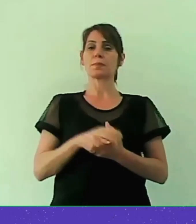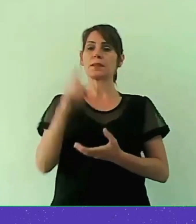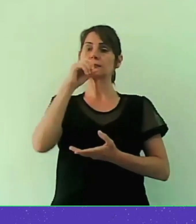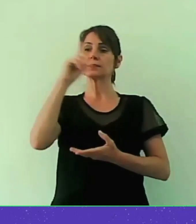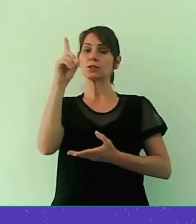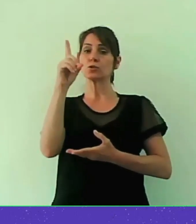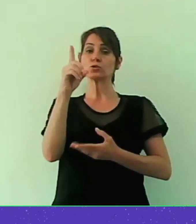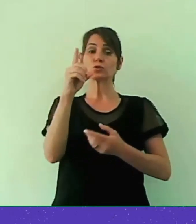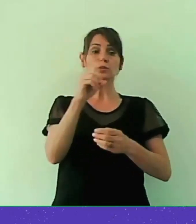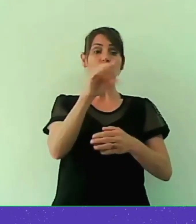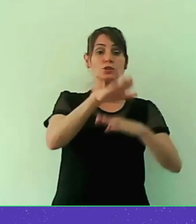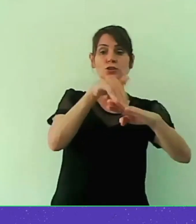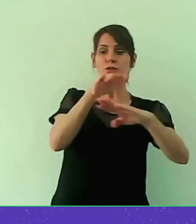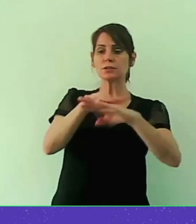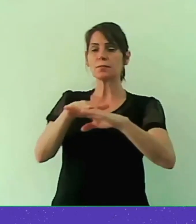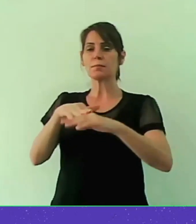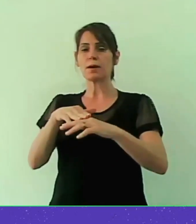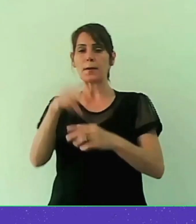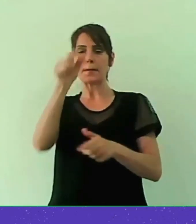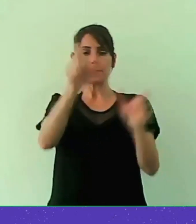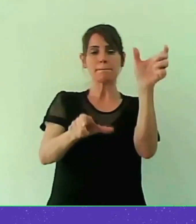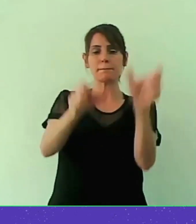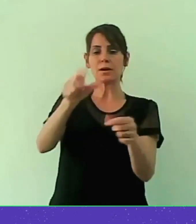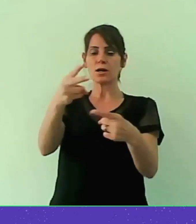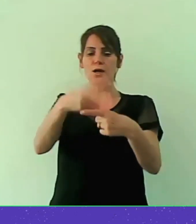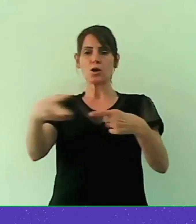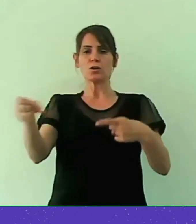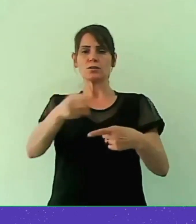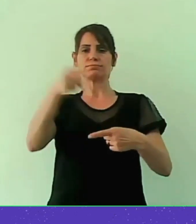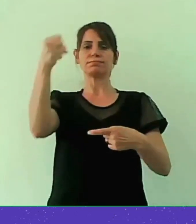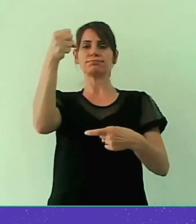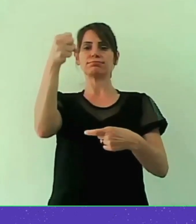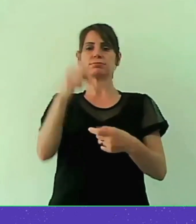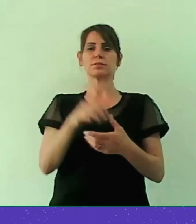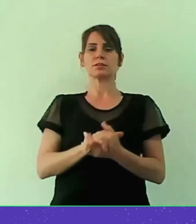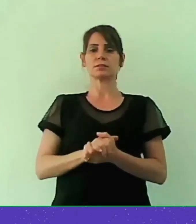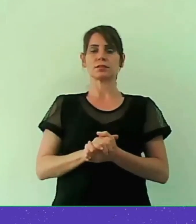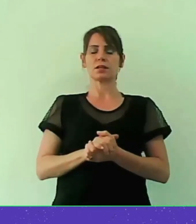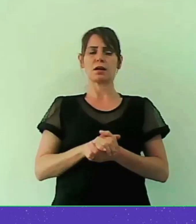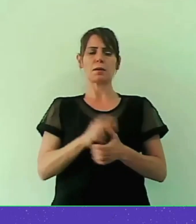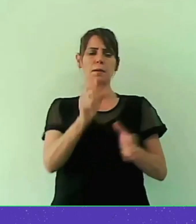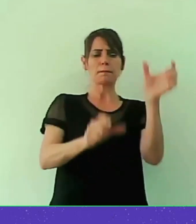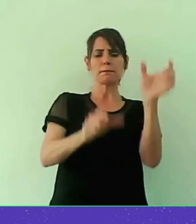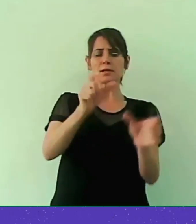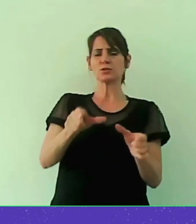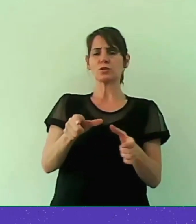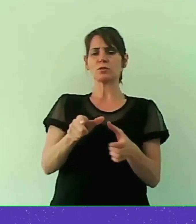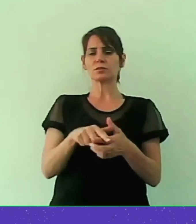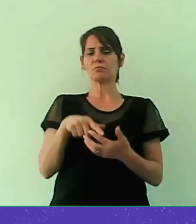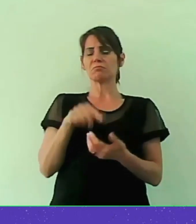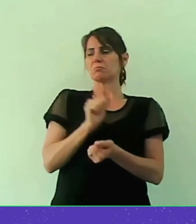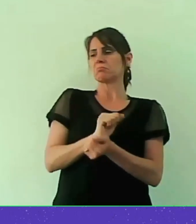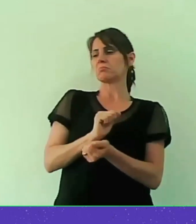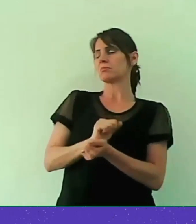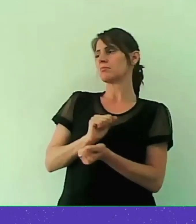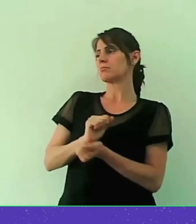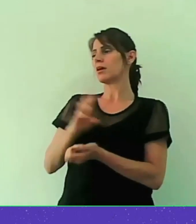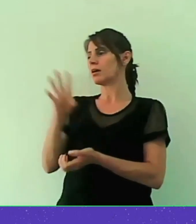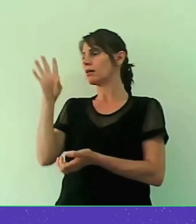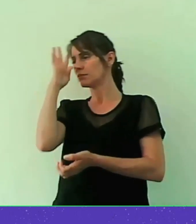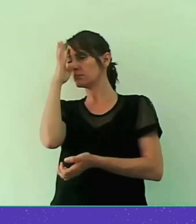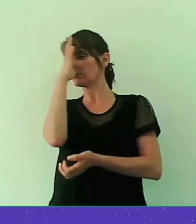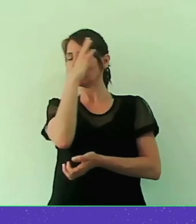vencedores. Os vencedores não são aqueles que estão acomodados, não são aqueles que estão